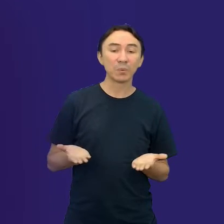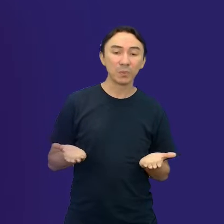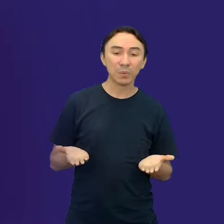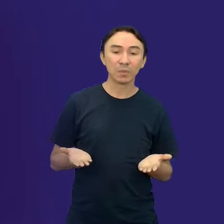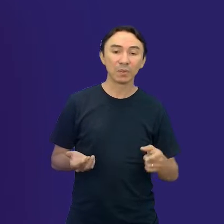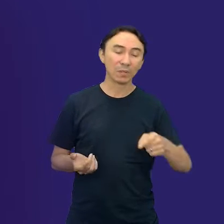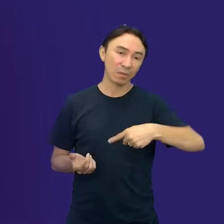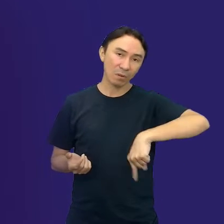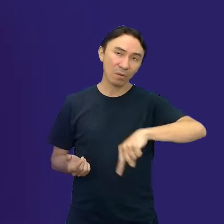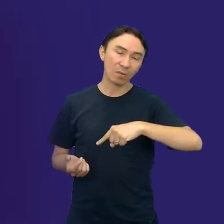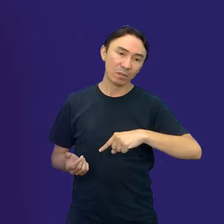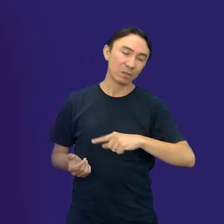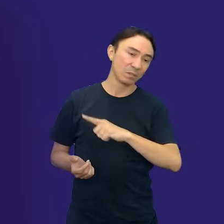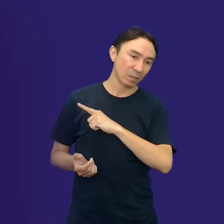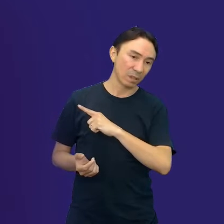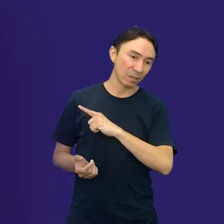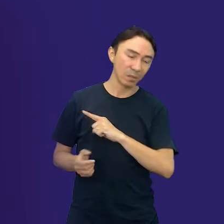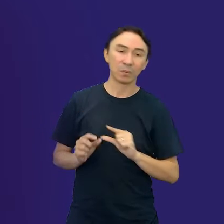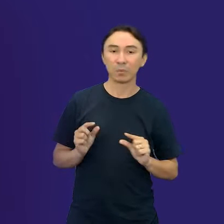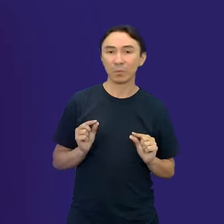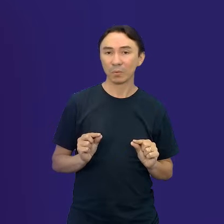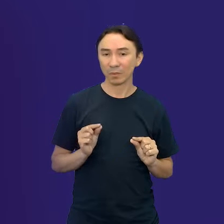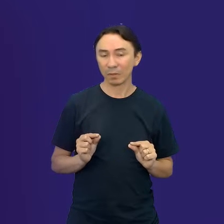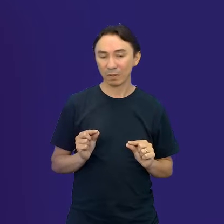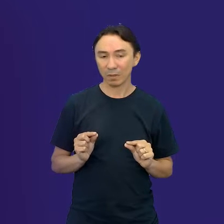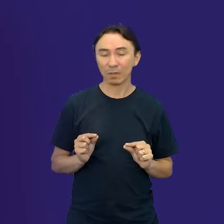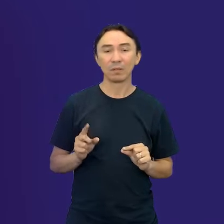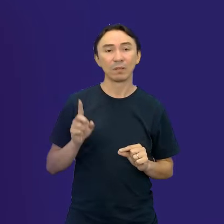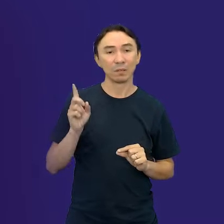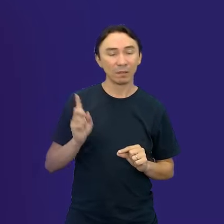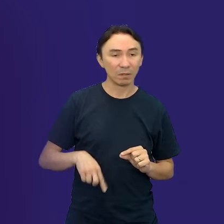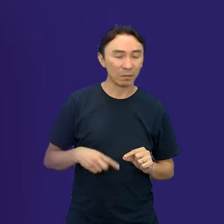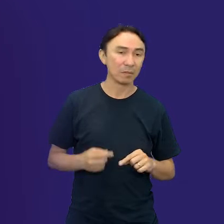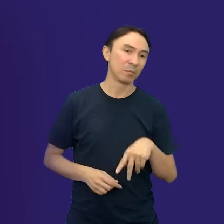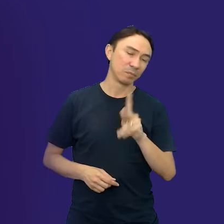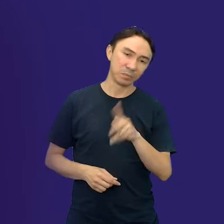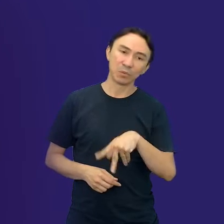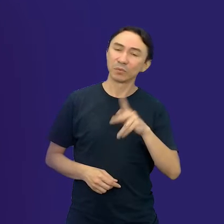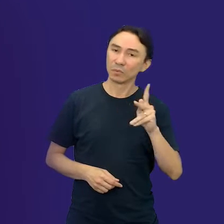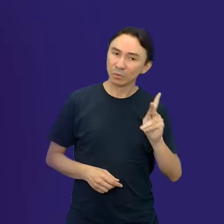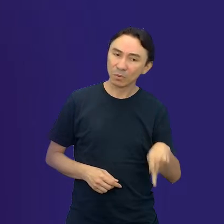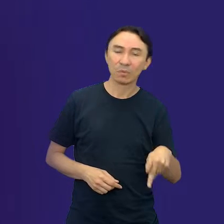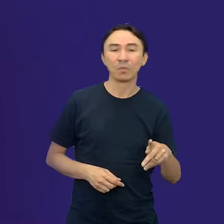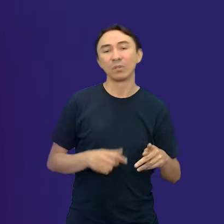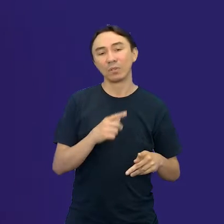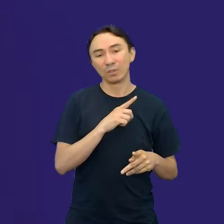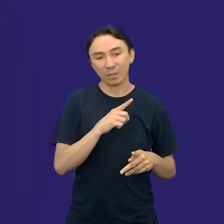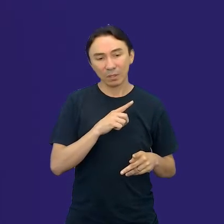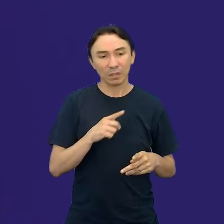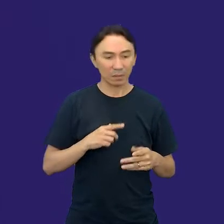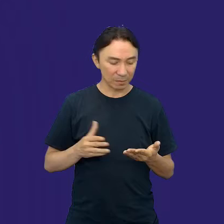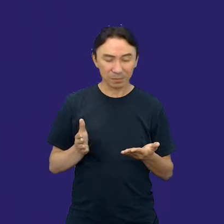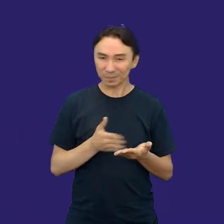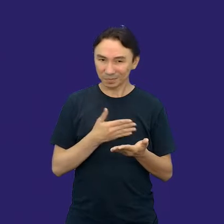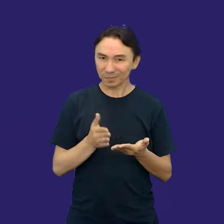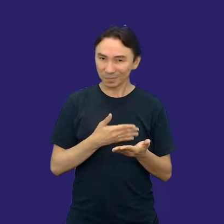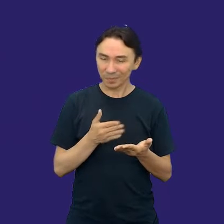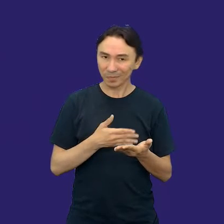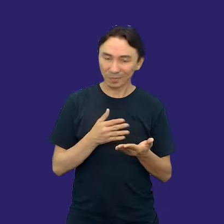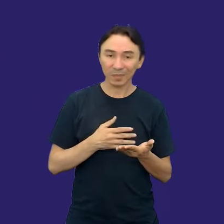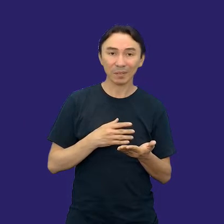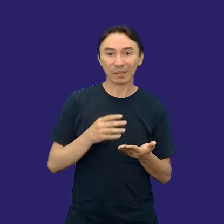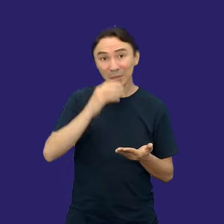estamos trabalhando aqui com a formação de professores, né? Com o material do Aprender Sempre, né?